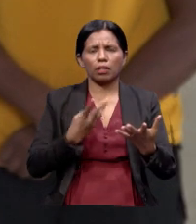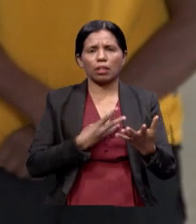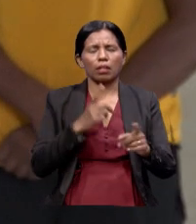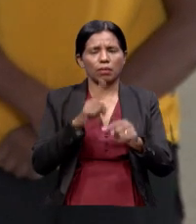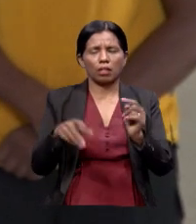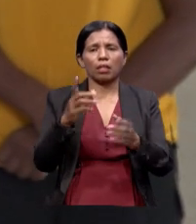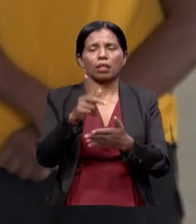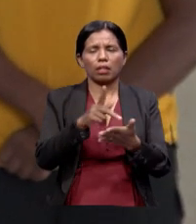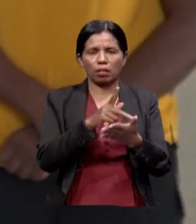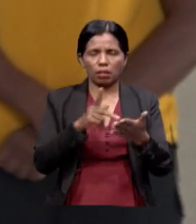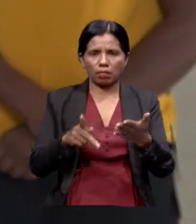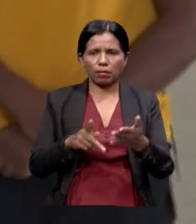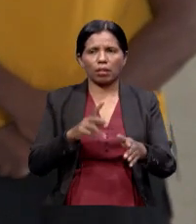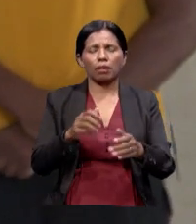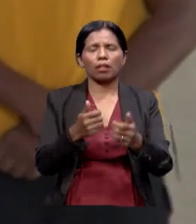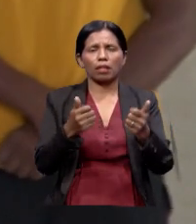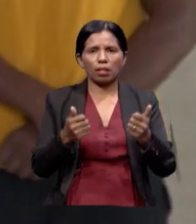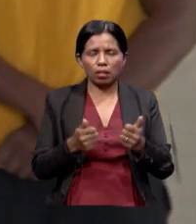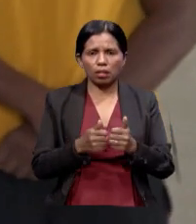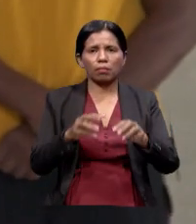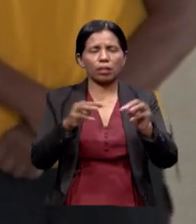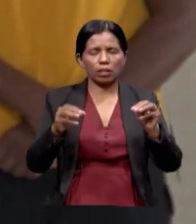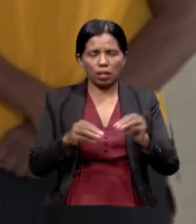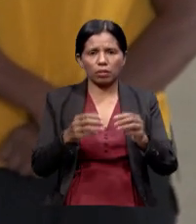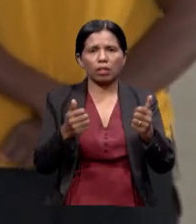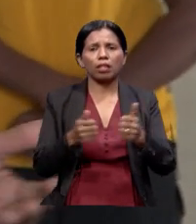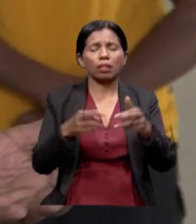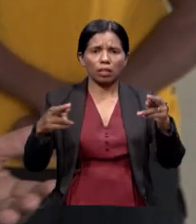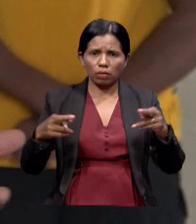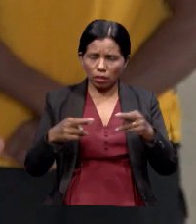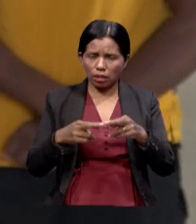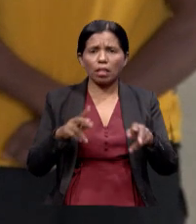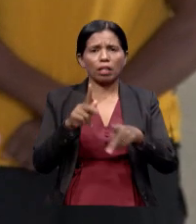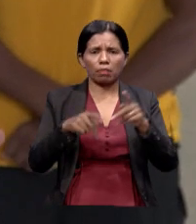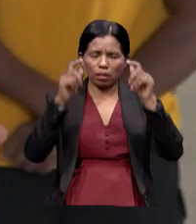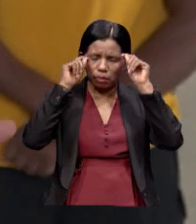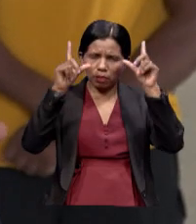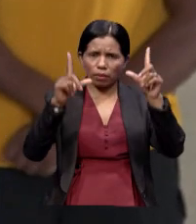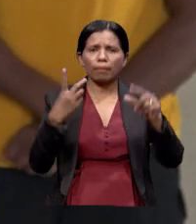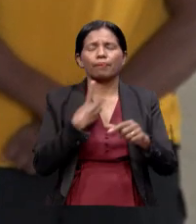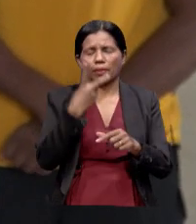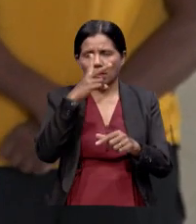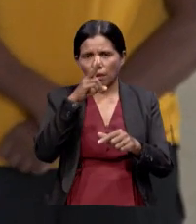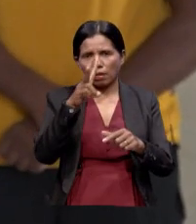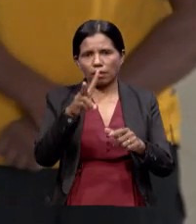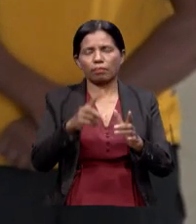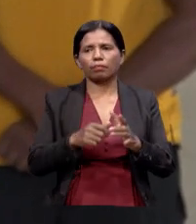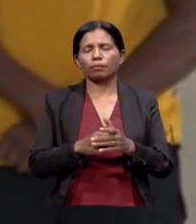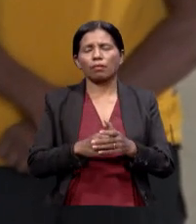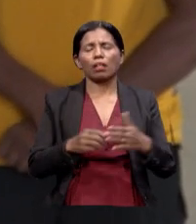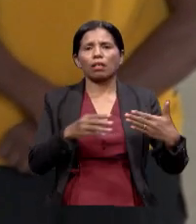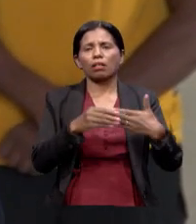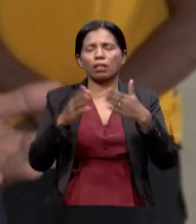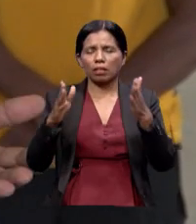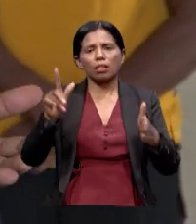Timoruan. Timoruan. E tá, reba, dili, o que não insira, governo,